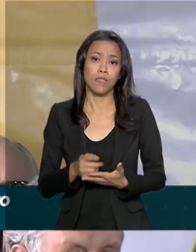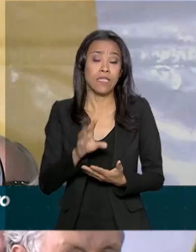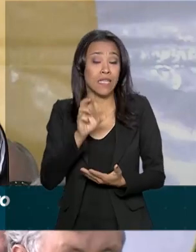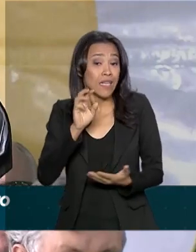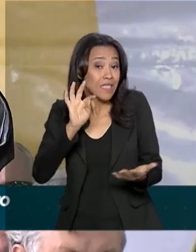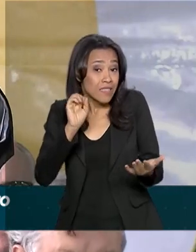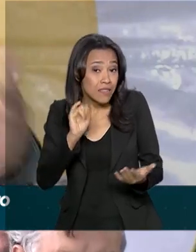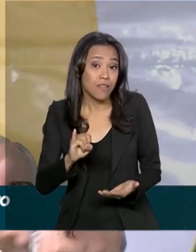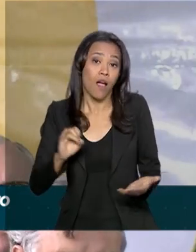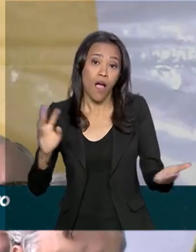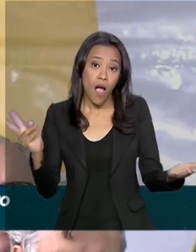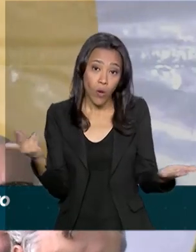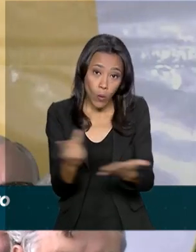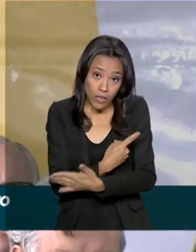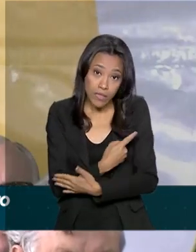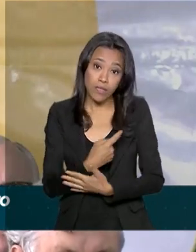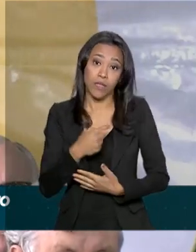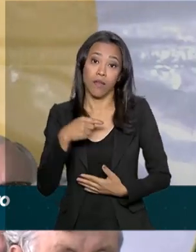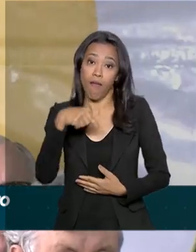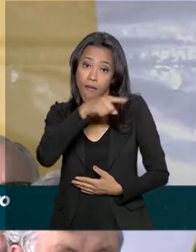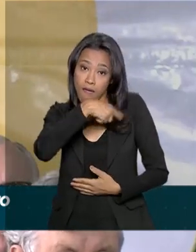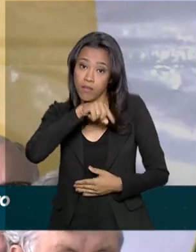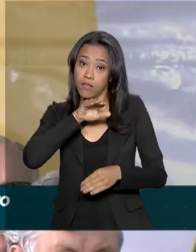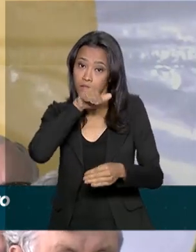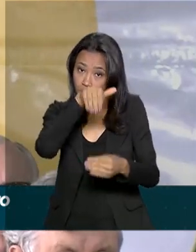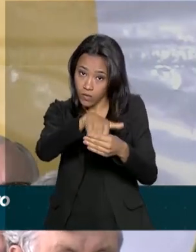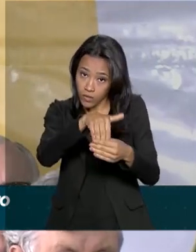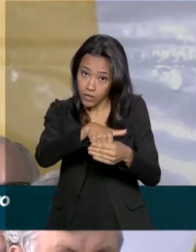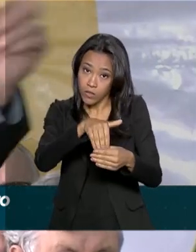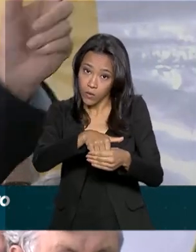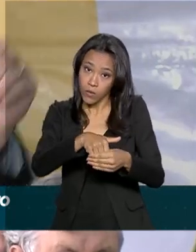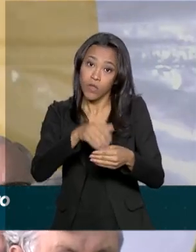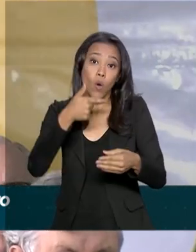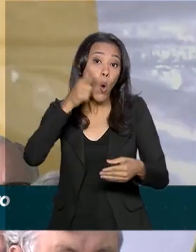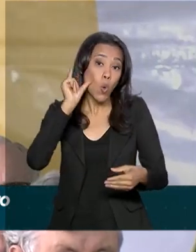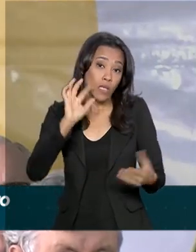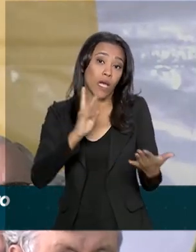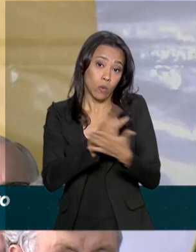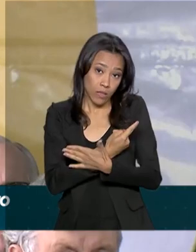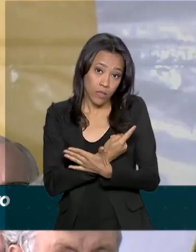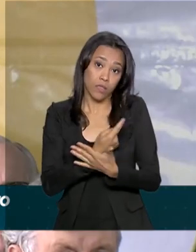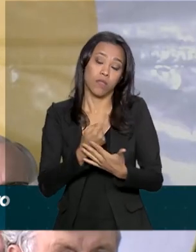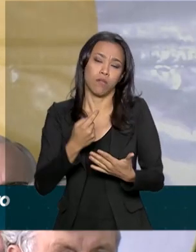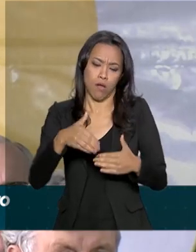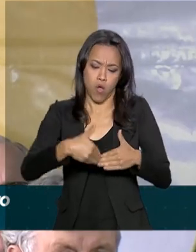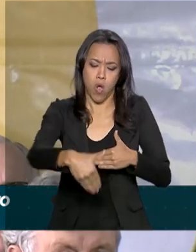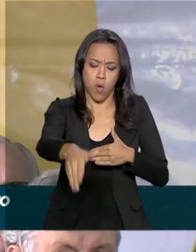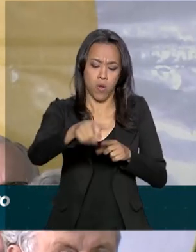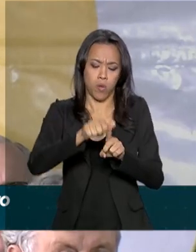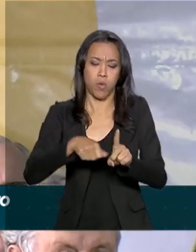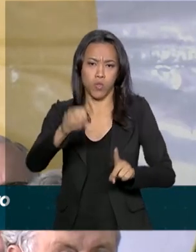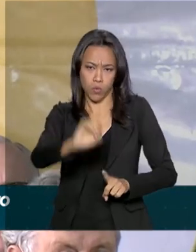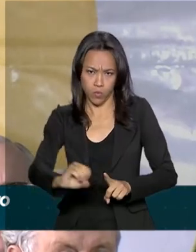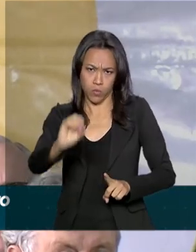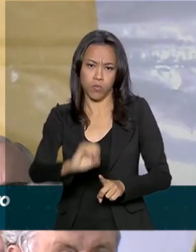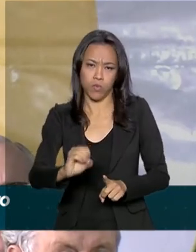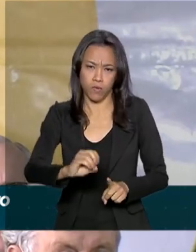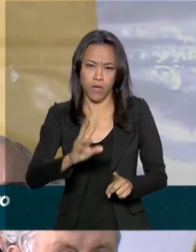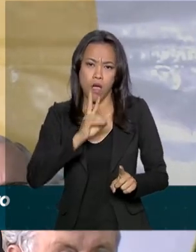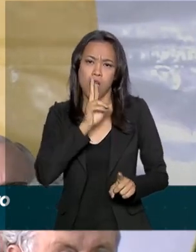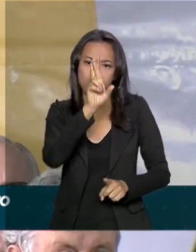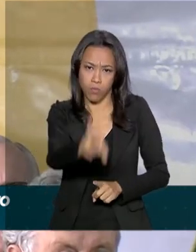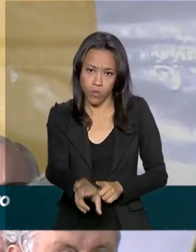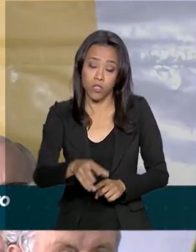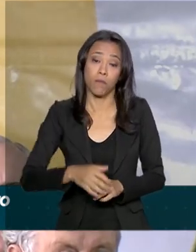caso essas eleições realizadas ontem se confirme agora no mês de outubro. Saindo